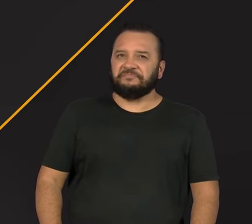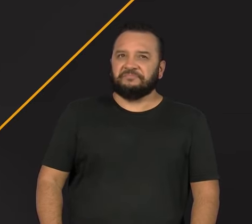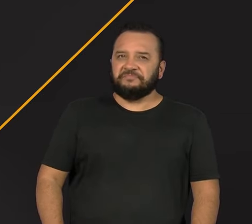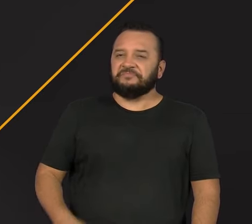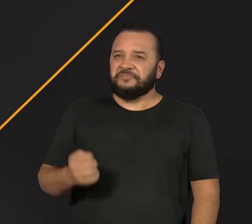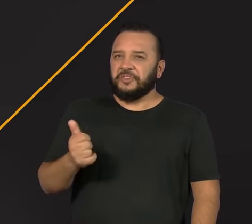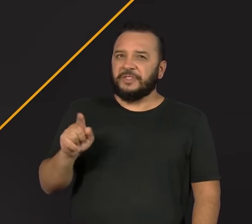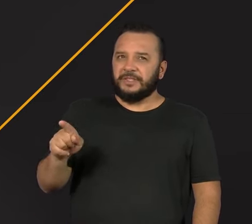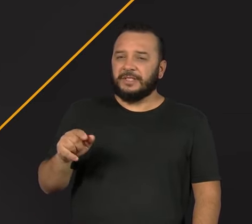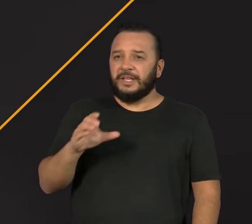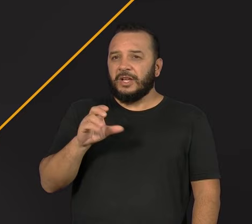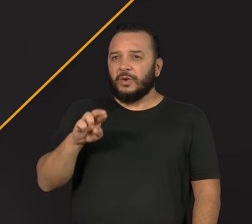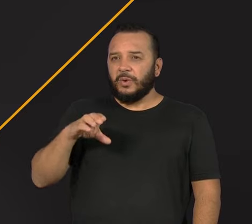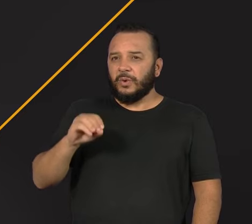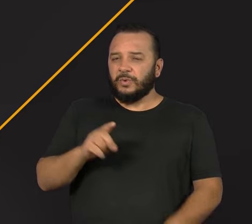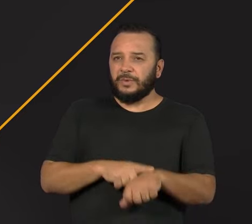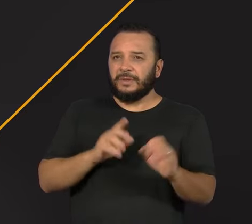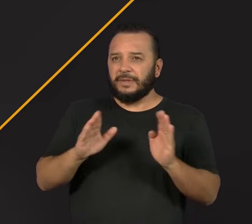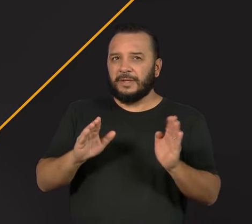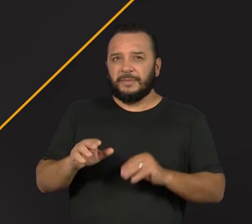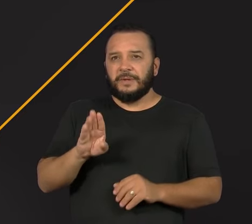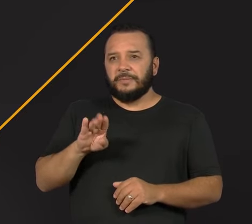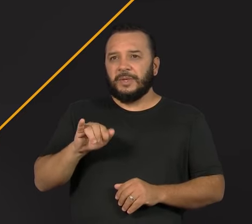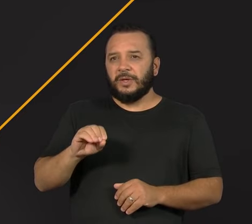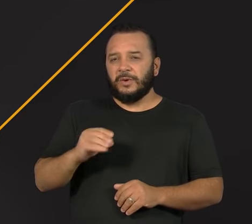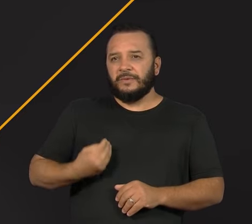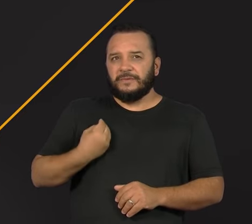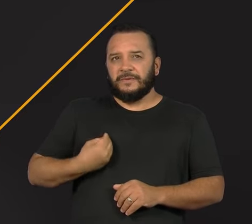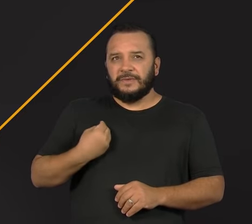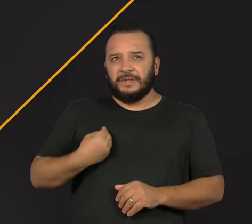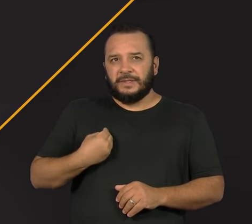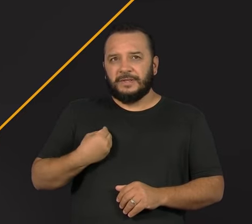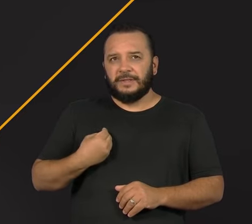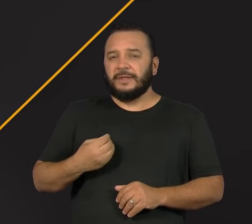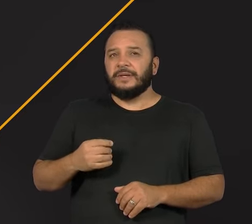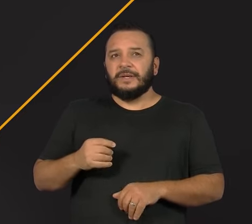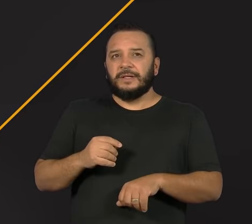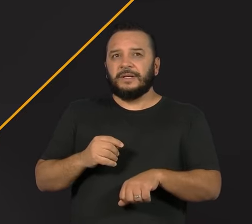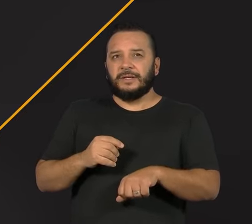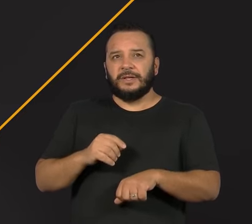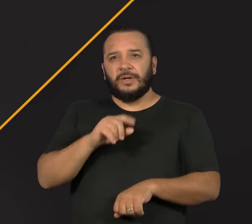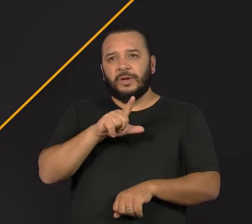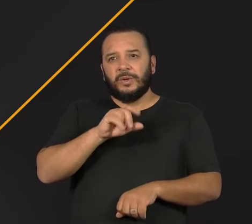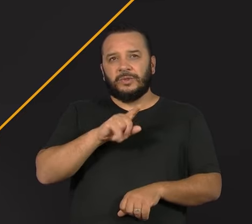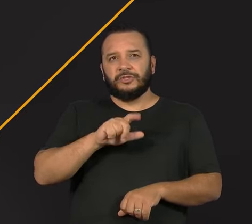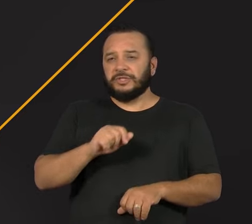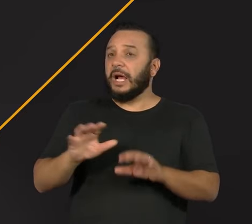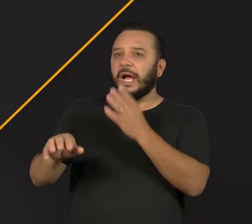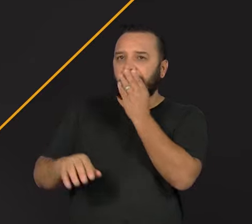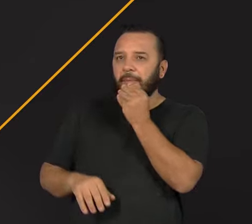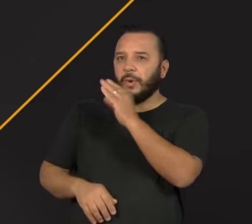Quase isso. Crono, tempo, vida, logia, tempo da vida, o relógio. Ogia. Cala a